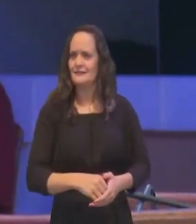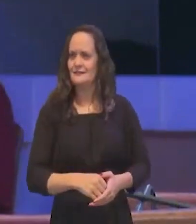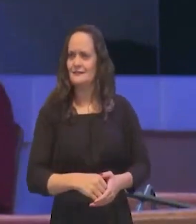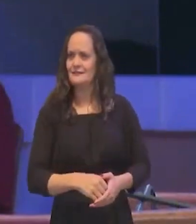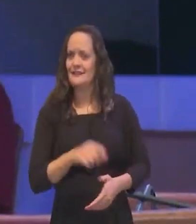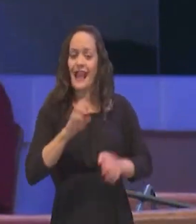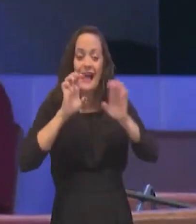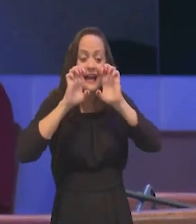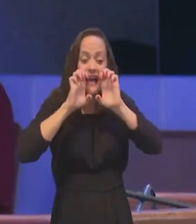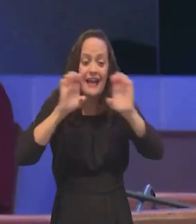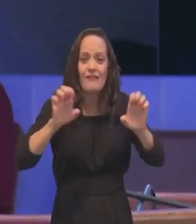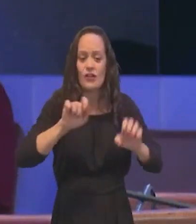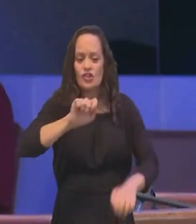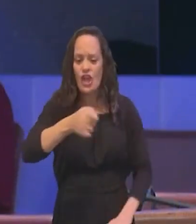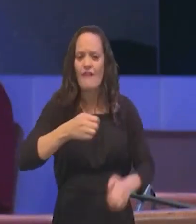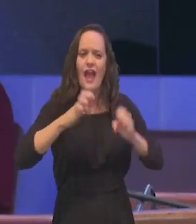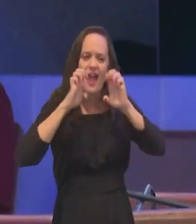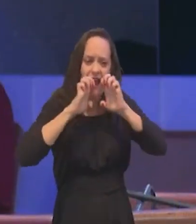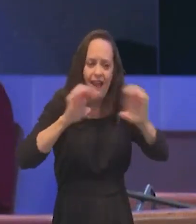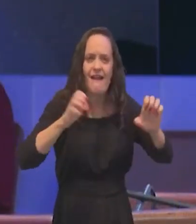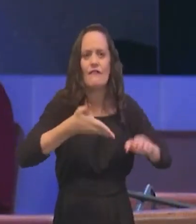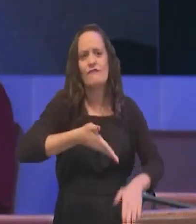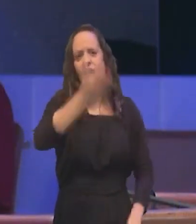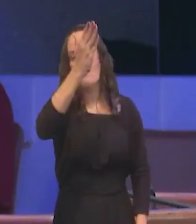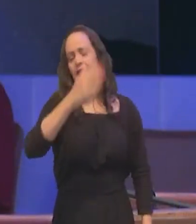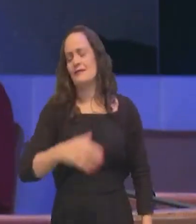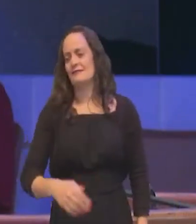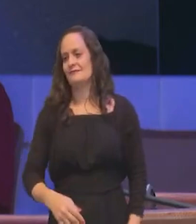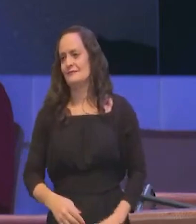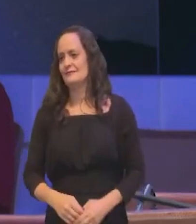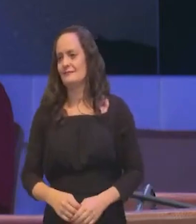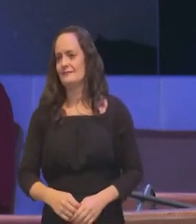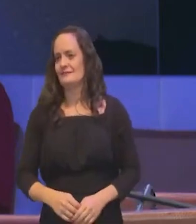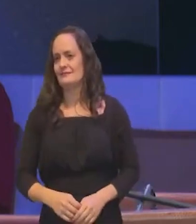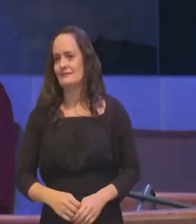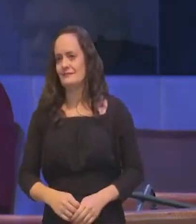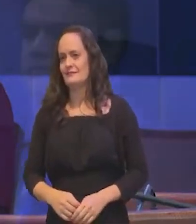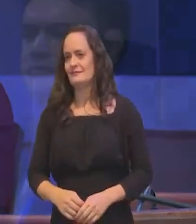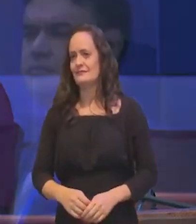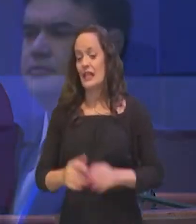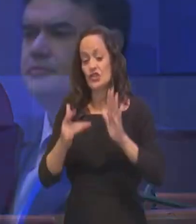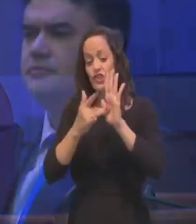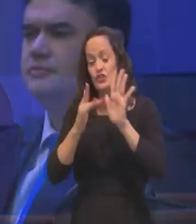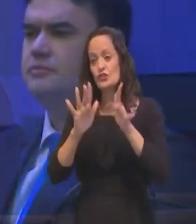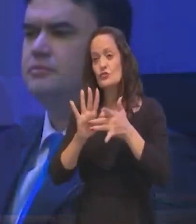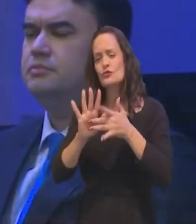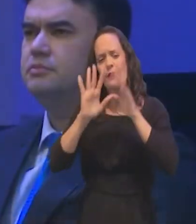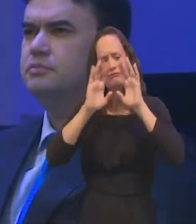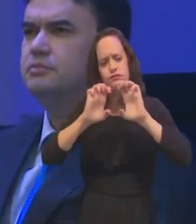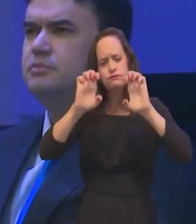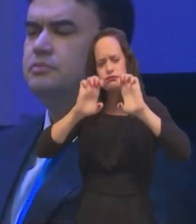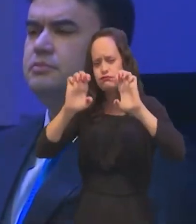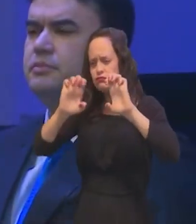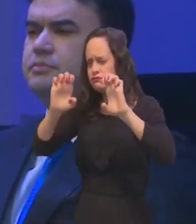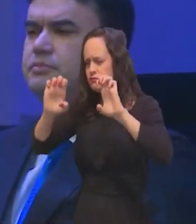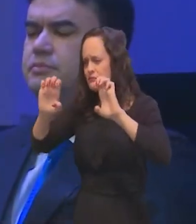próprio Evangelho, que é o próprio Cristo, que vai levar o Evangelho aos quatro cantos da